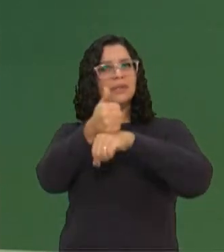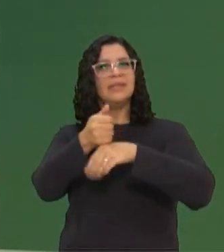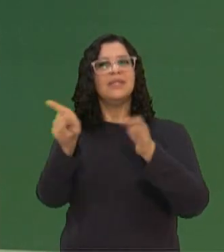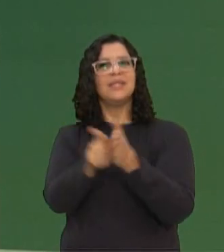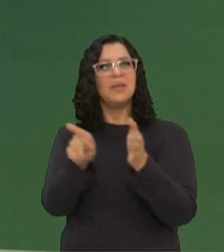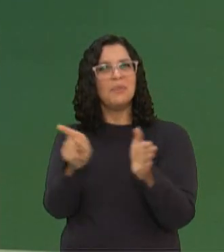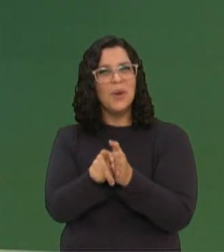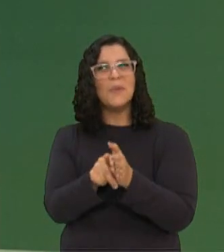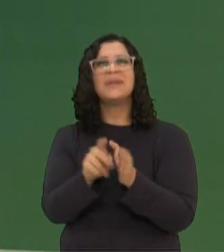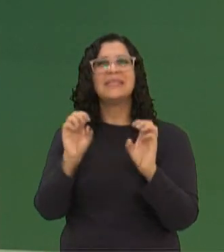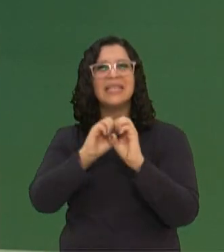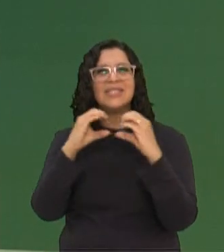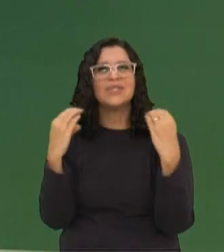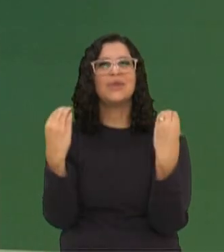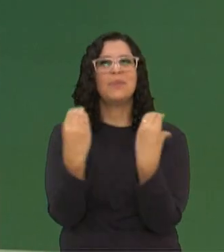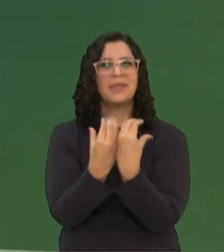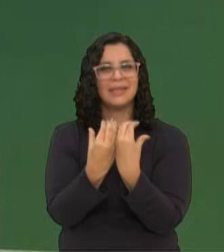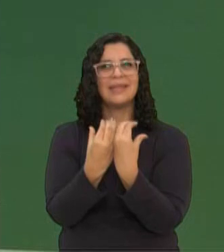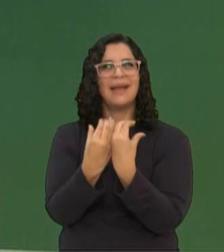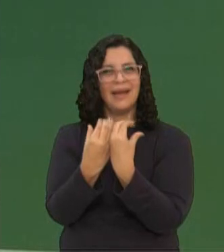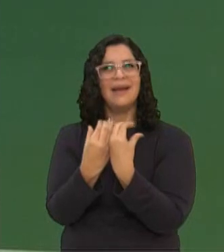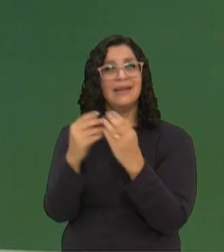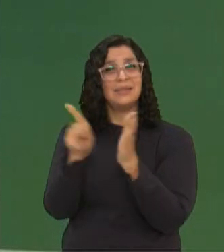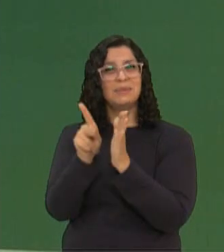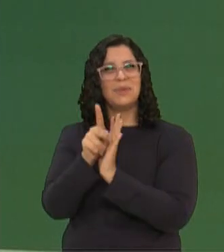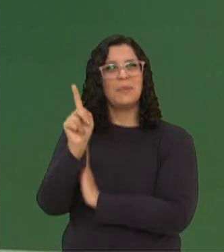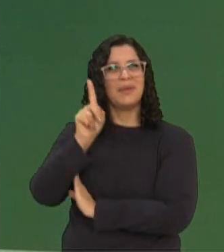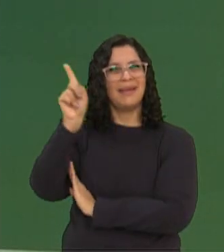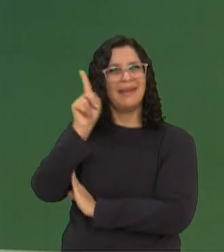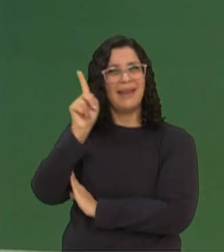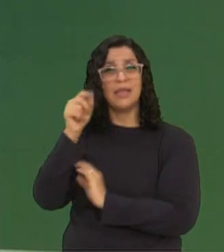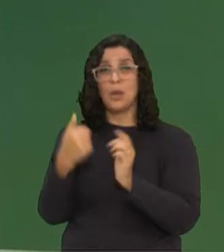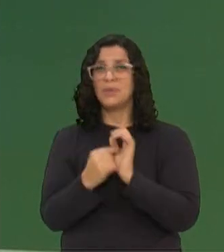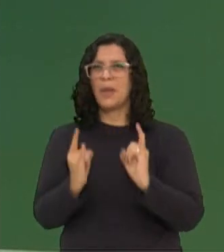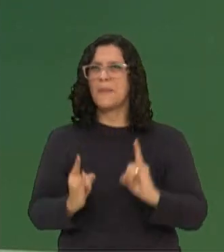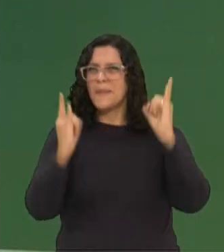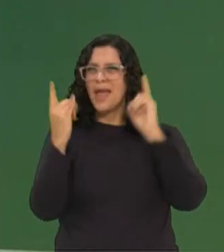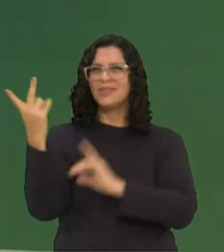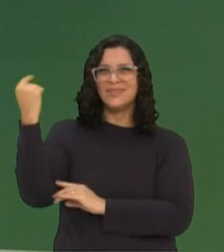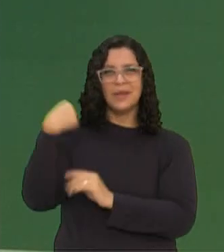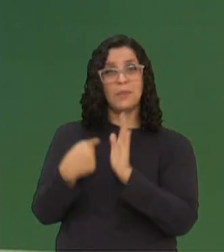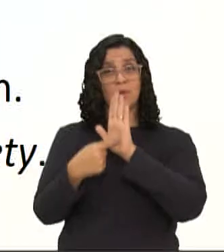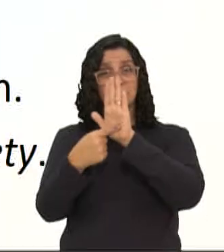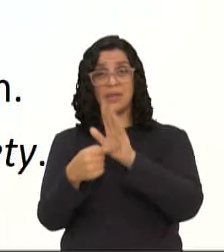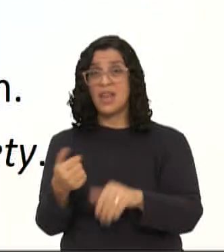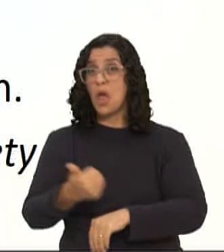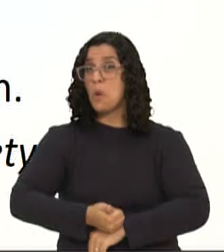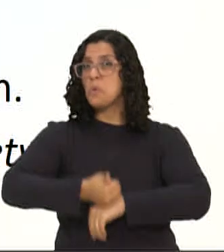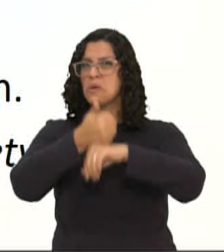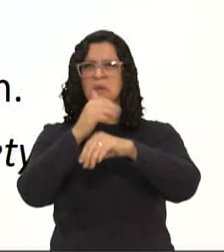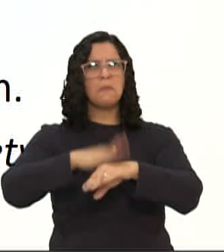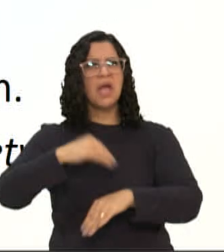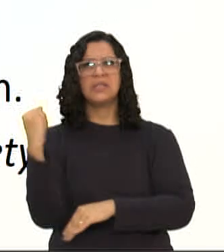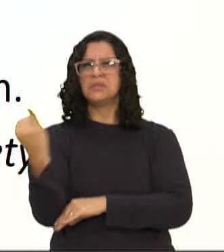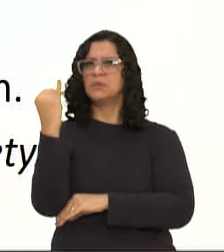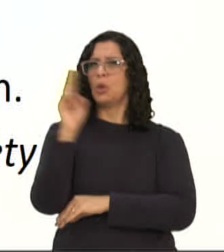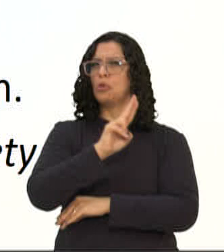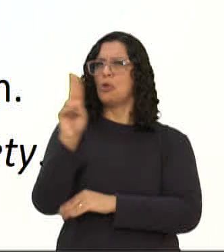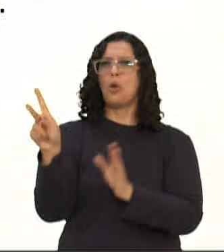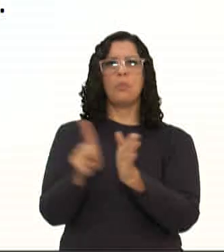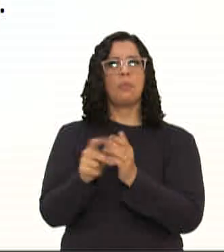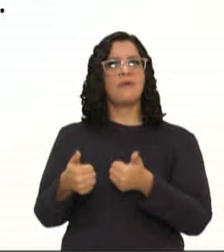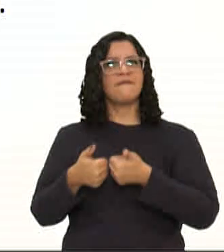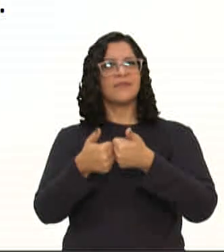Society, aquela que eu apresentei no começo da aula. Ele foi um dos grandes presidentes dessa instituição. É o maior nome da física